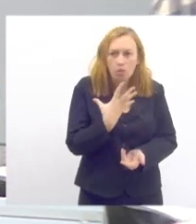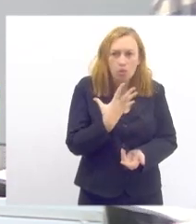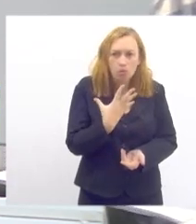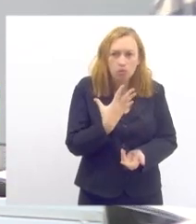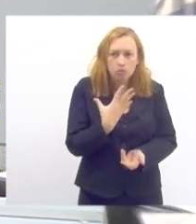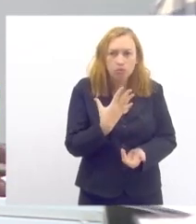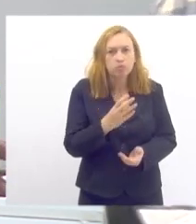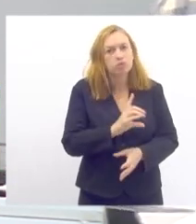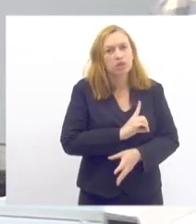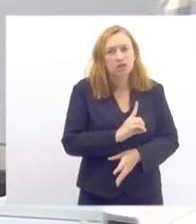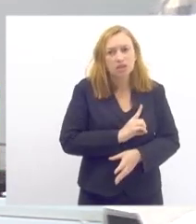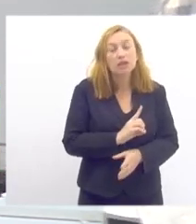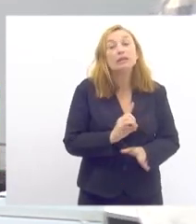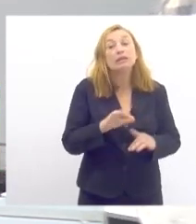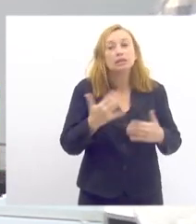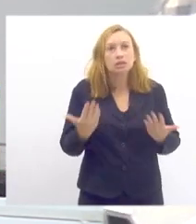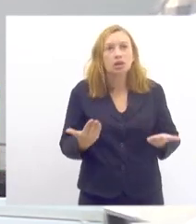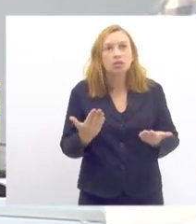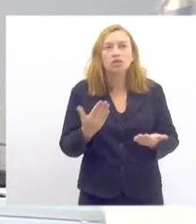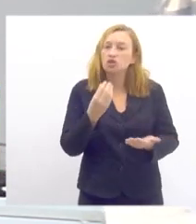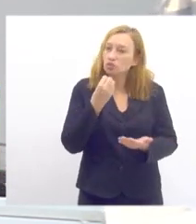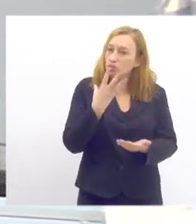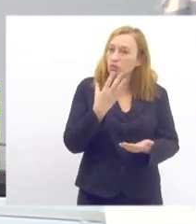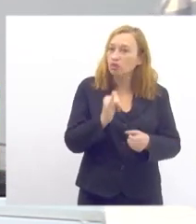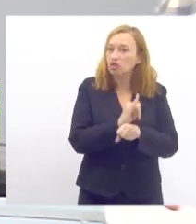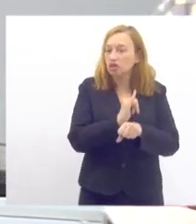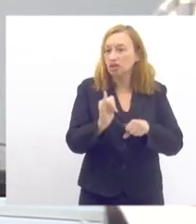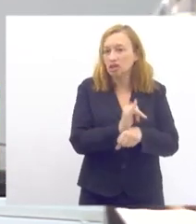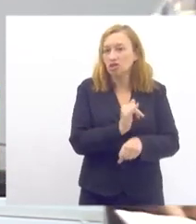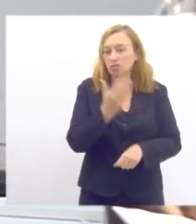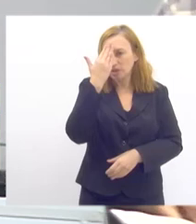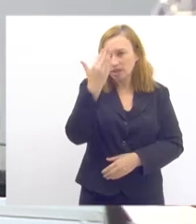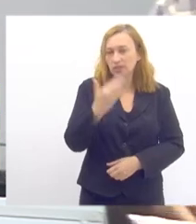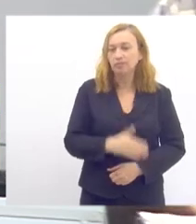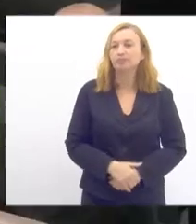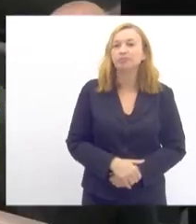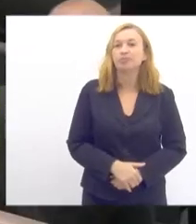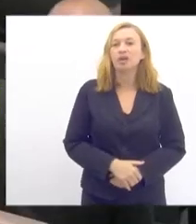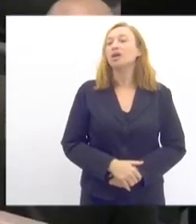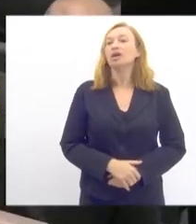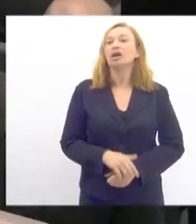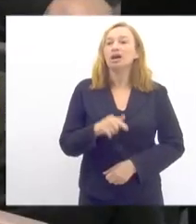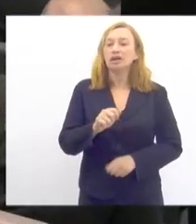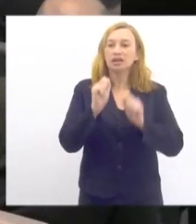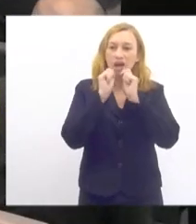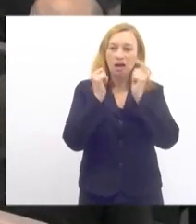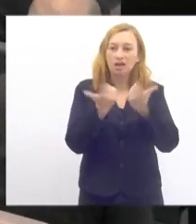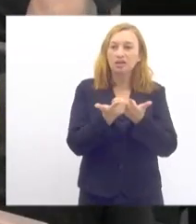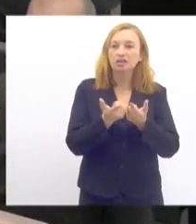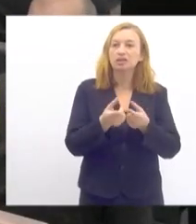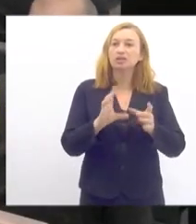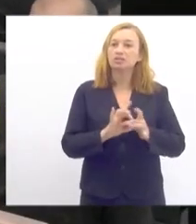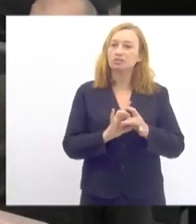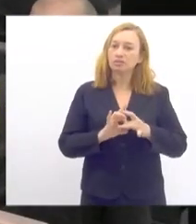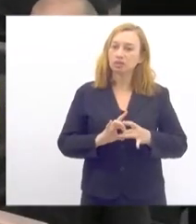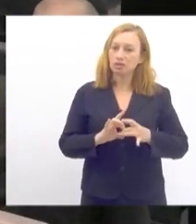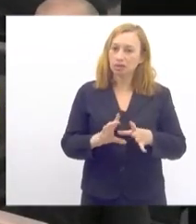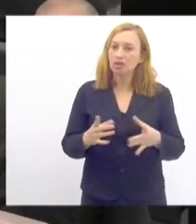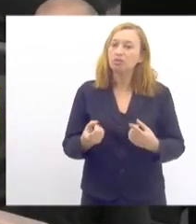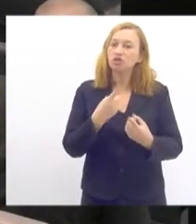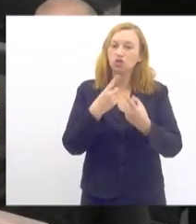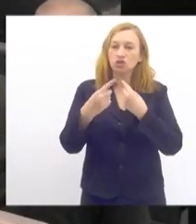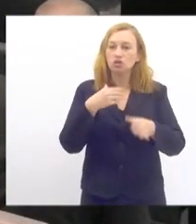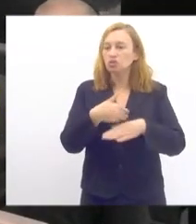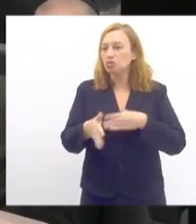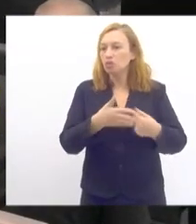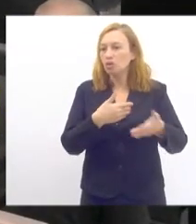do departamento, talvez seja uma alternativa. Obrigado. Bom, aqui na Assembleia a gente está aberto a debater todos os temas que